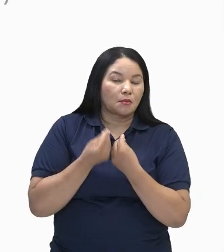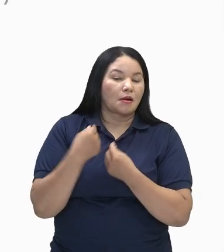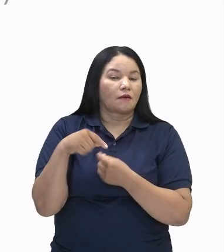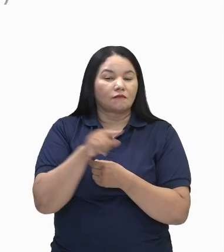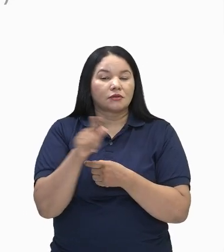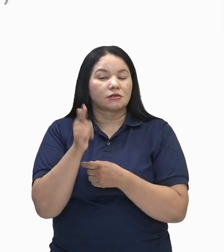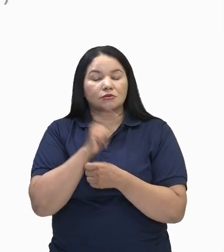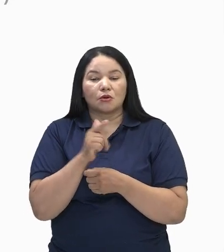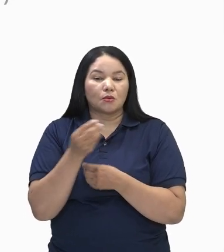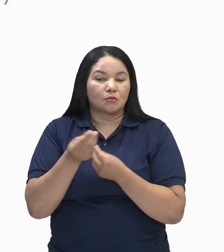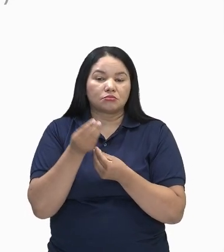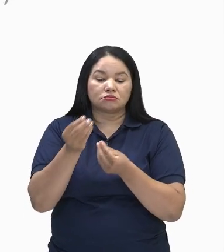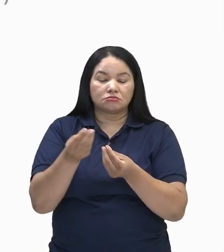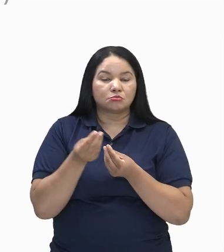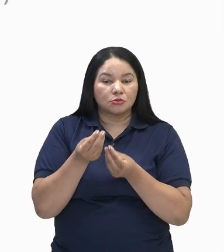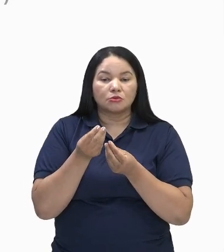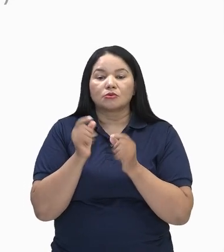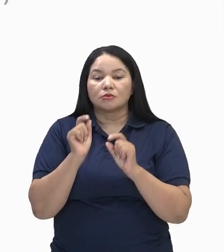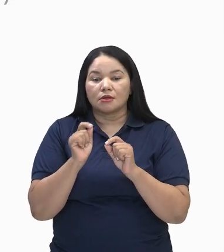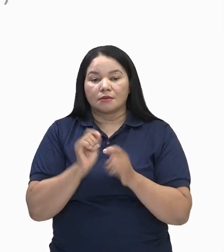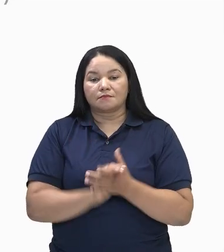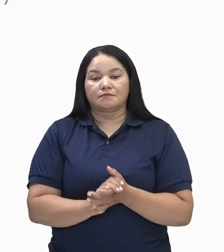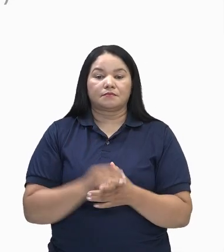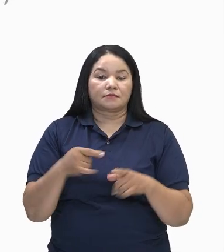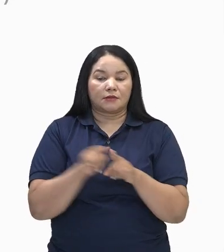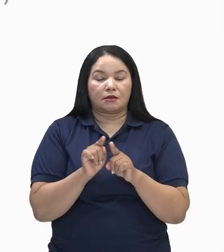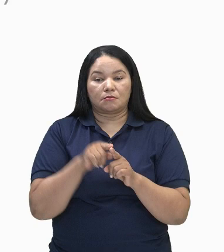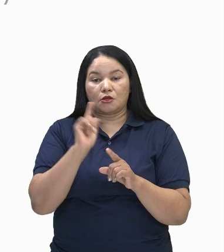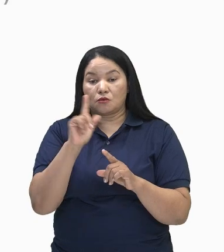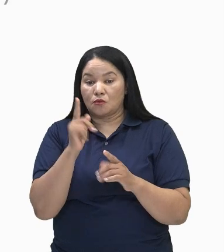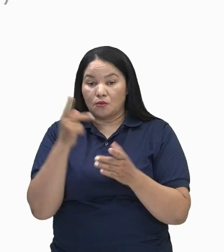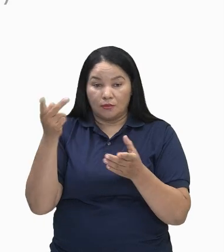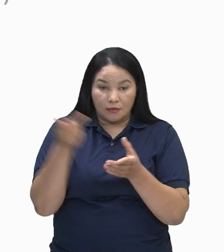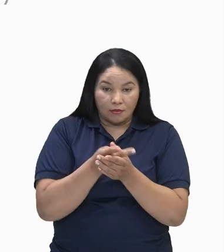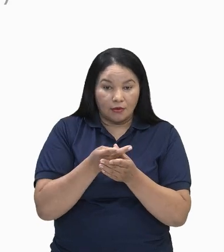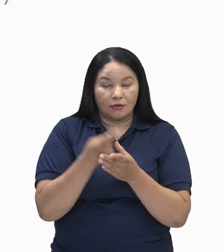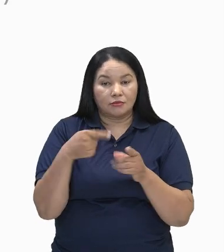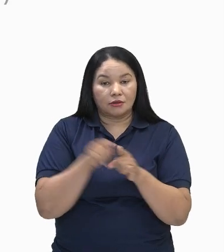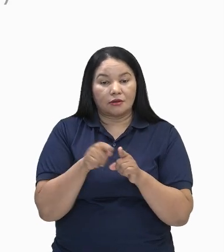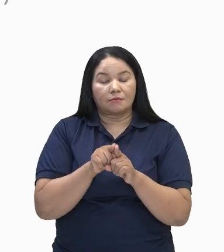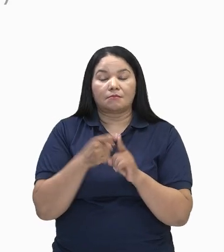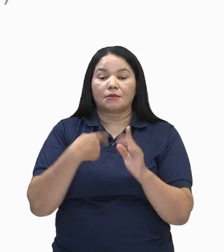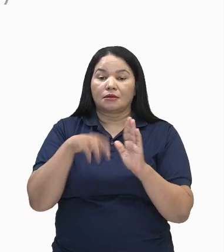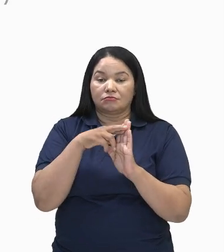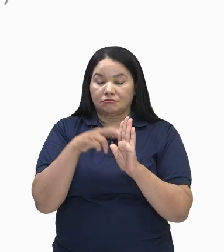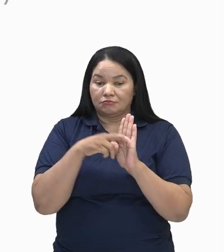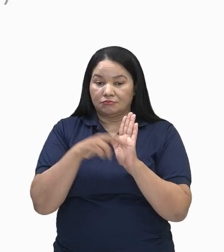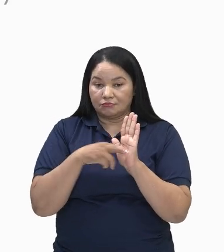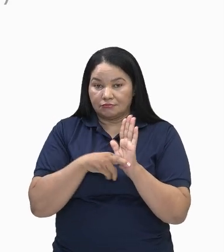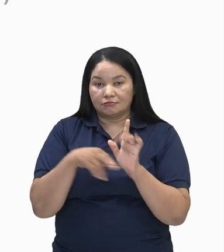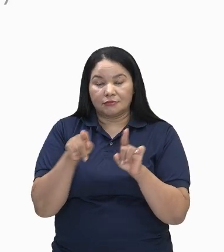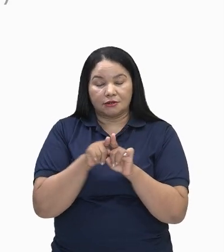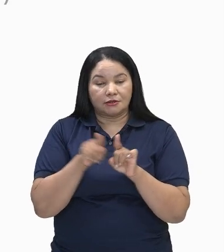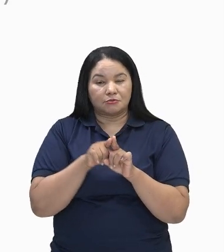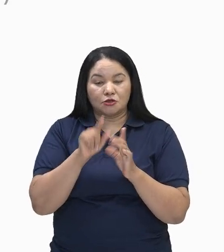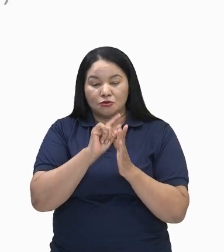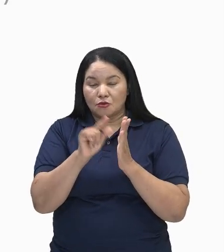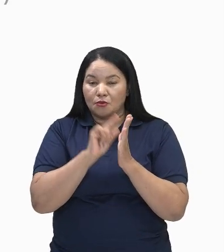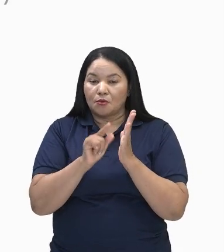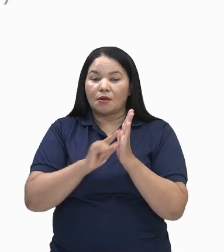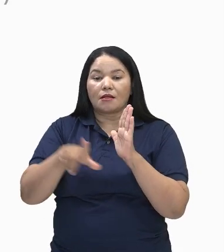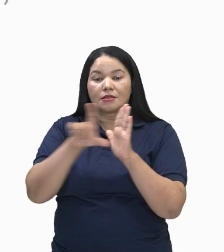isto. O Código de Defesa do Consumidor, também a gente vai encontrar os textos normativos, as leis